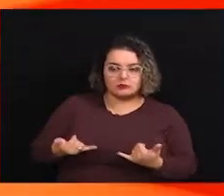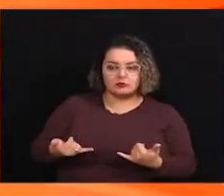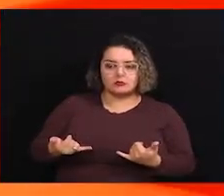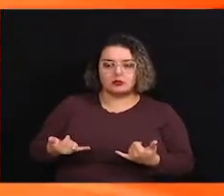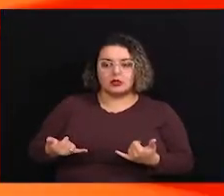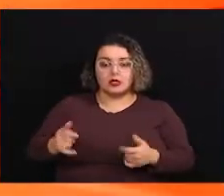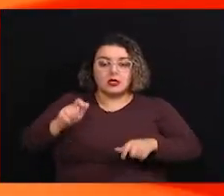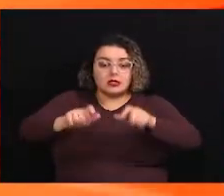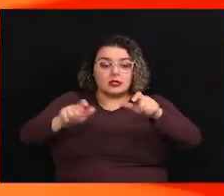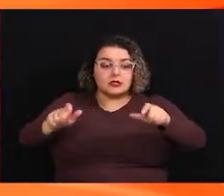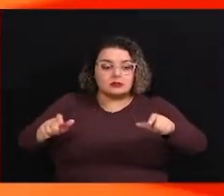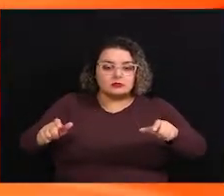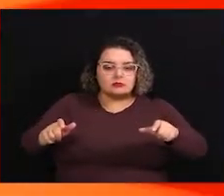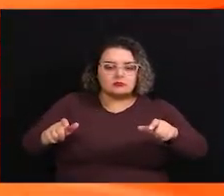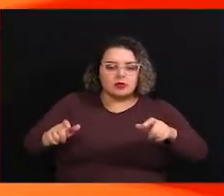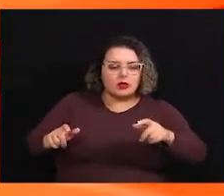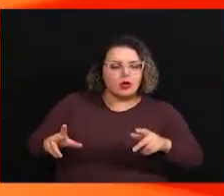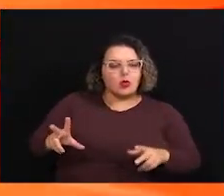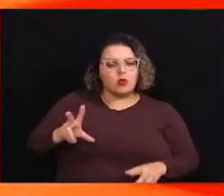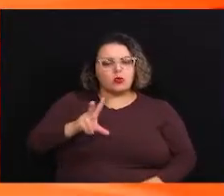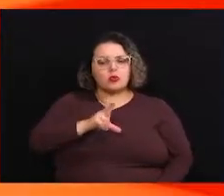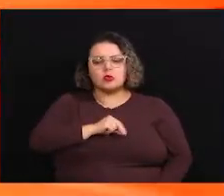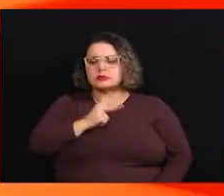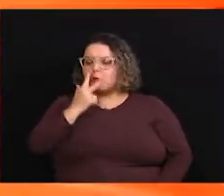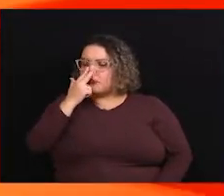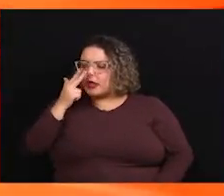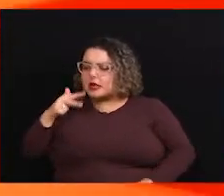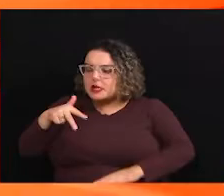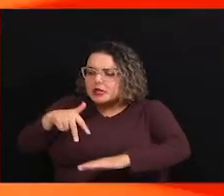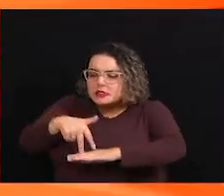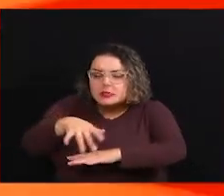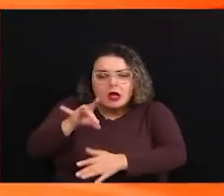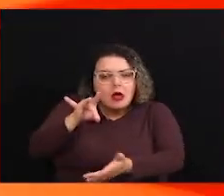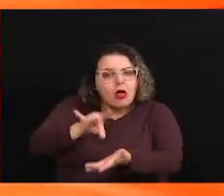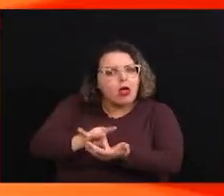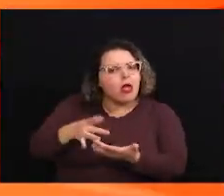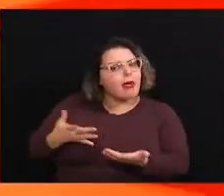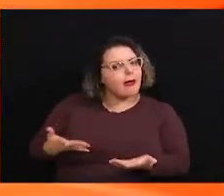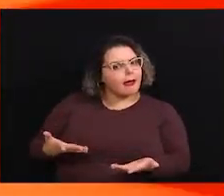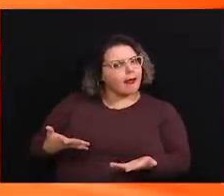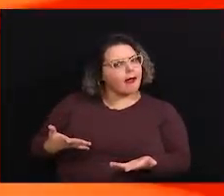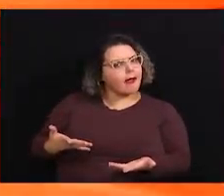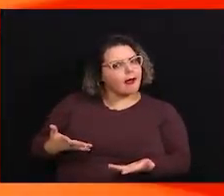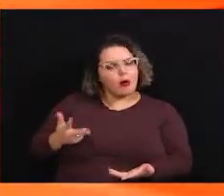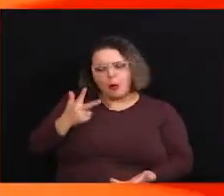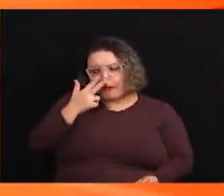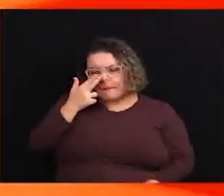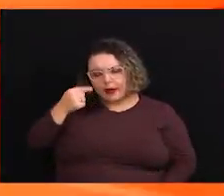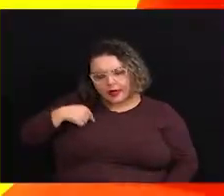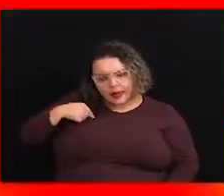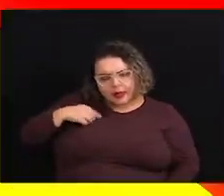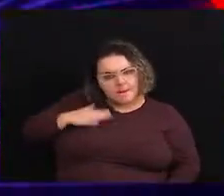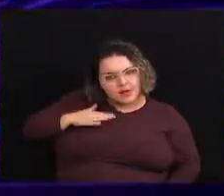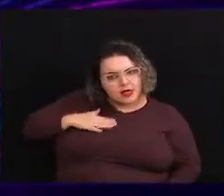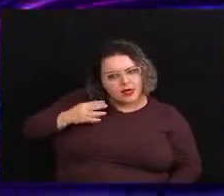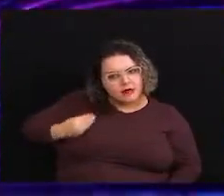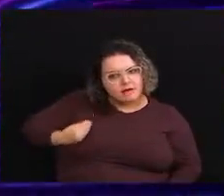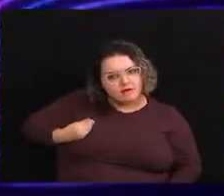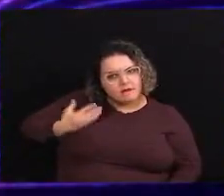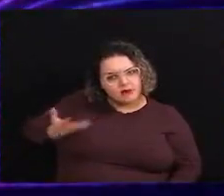pessoas se identificam com os personagens, é porque eles parecem muito reais. Então, é isso, eu acho que é o realismo da